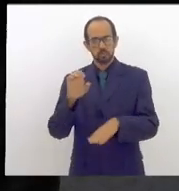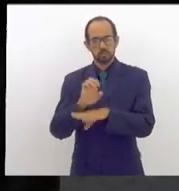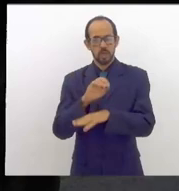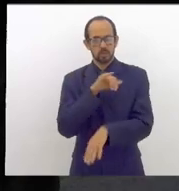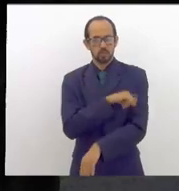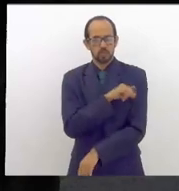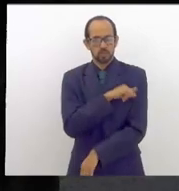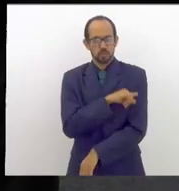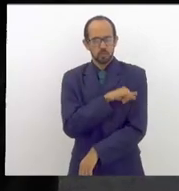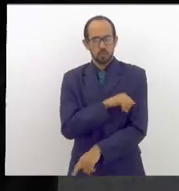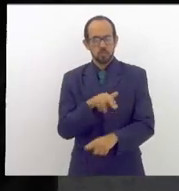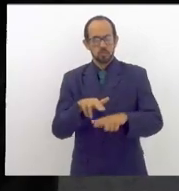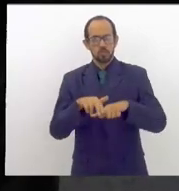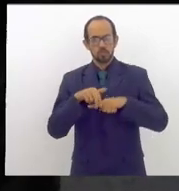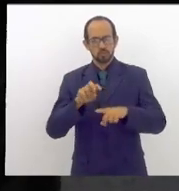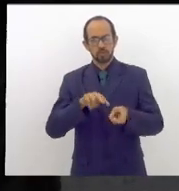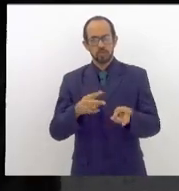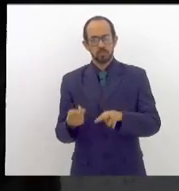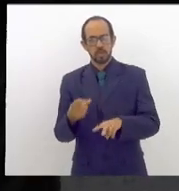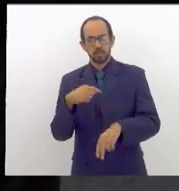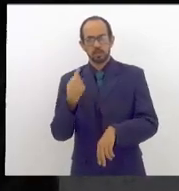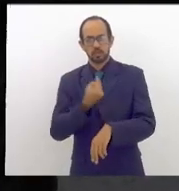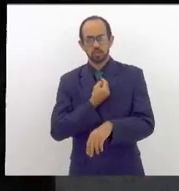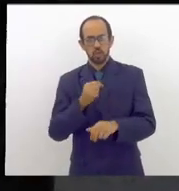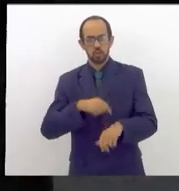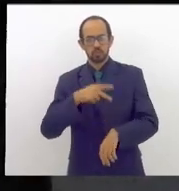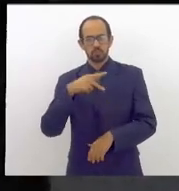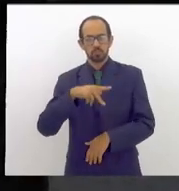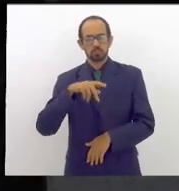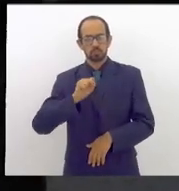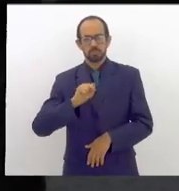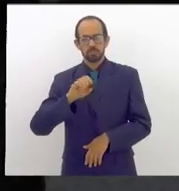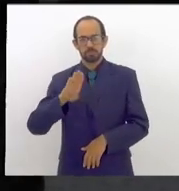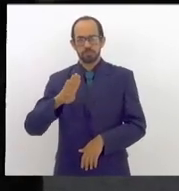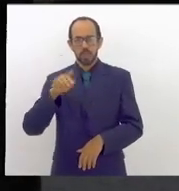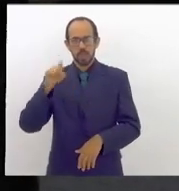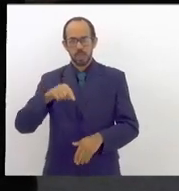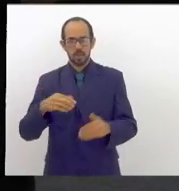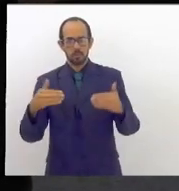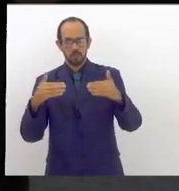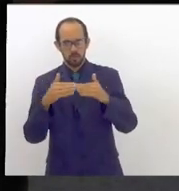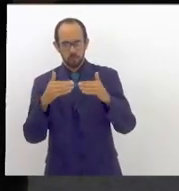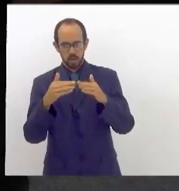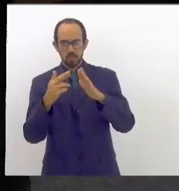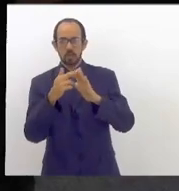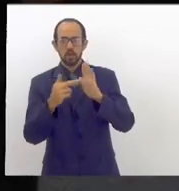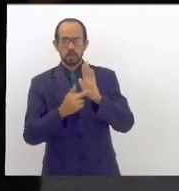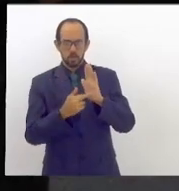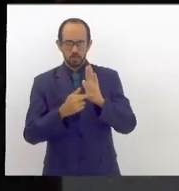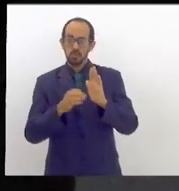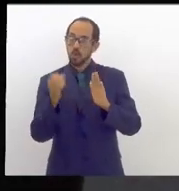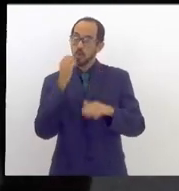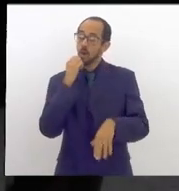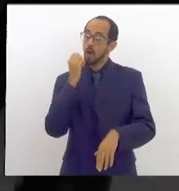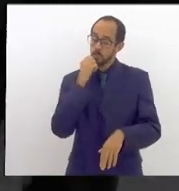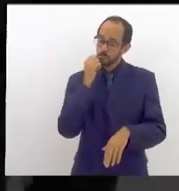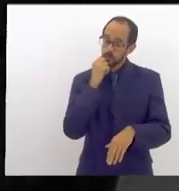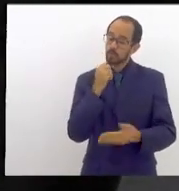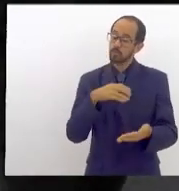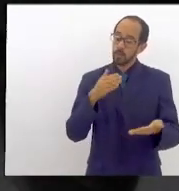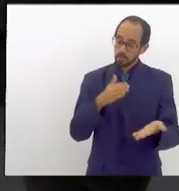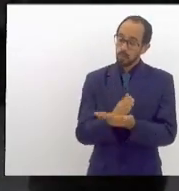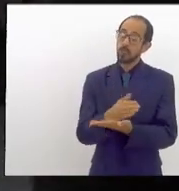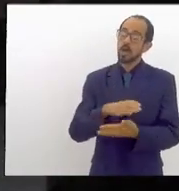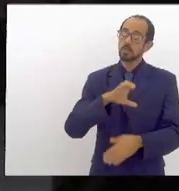o nosso encaminhamento aqui pelo PSB é favorável ao relatório evidentemente ele foi aprovado na CPI